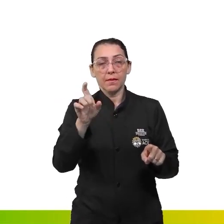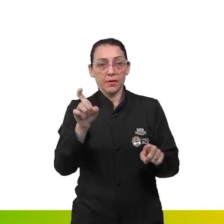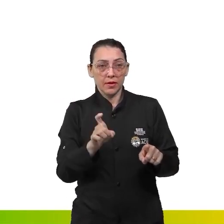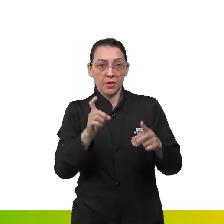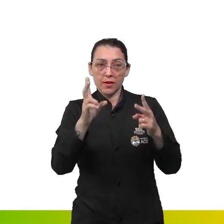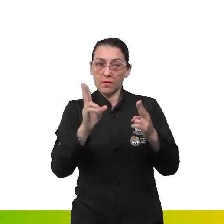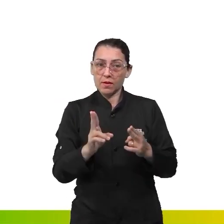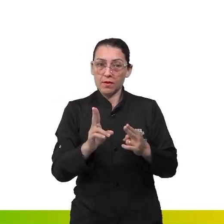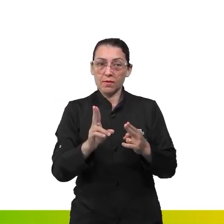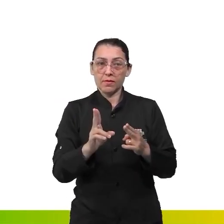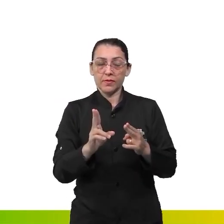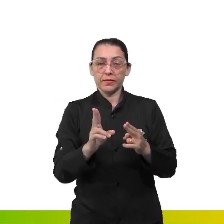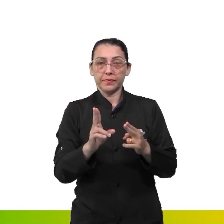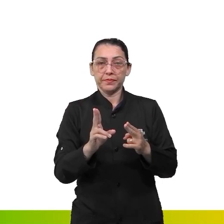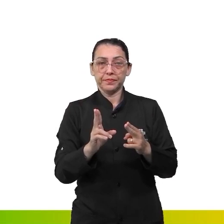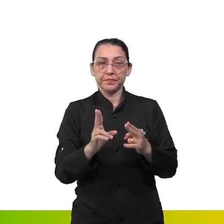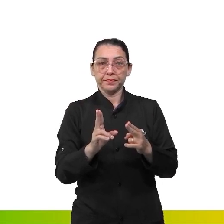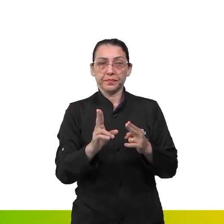x igual a